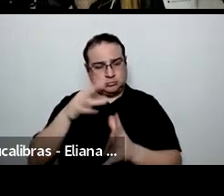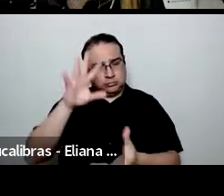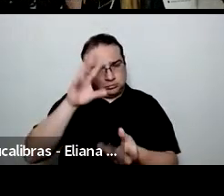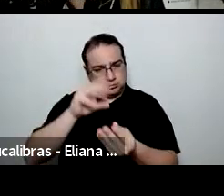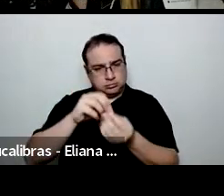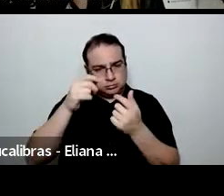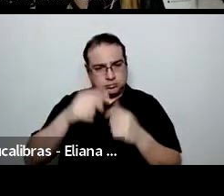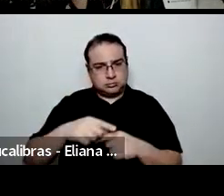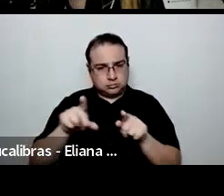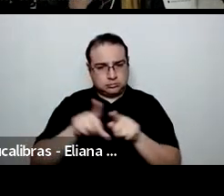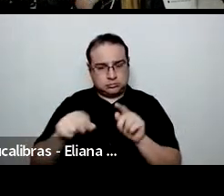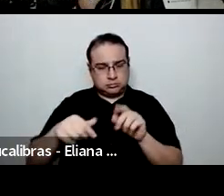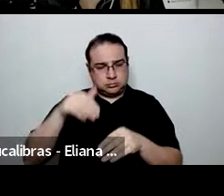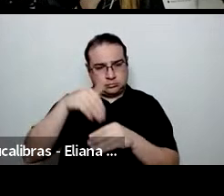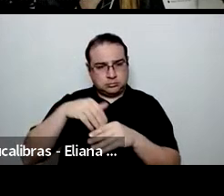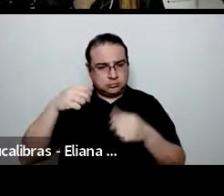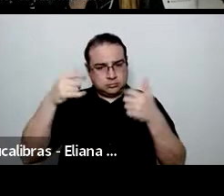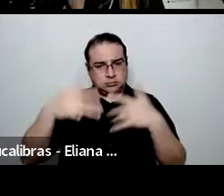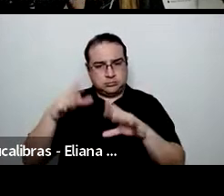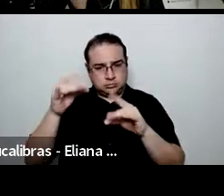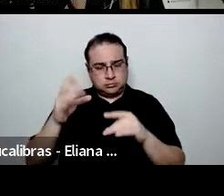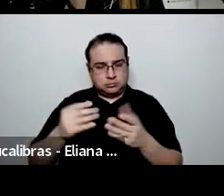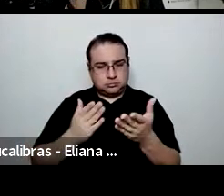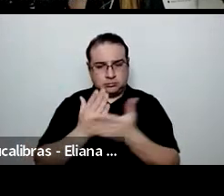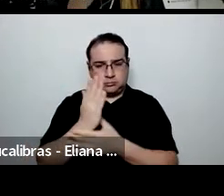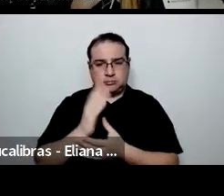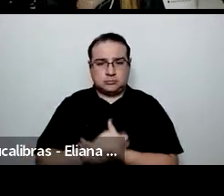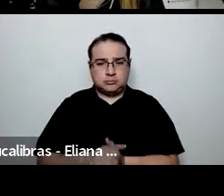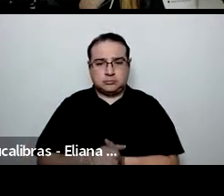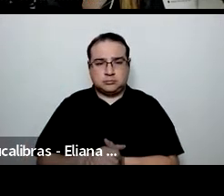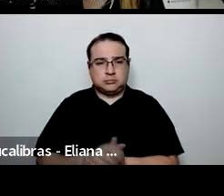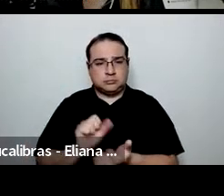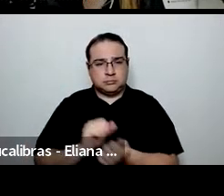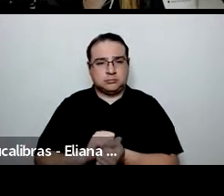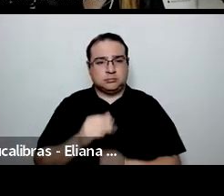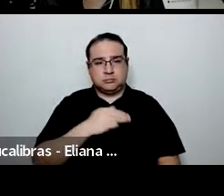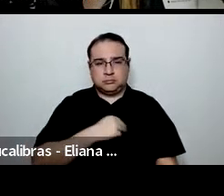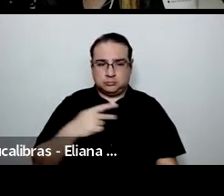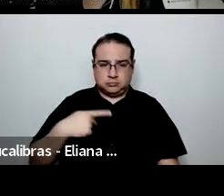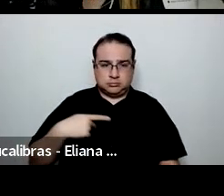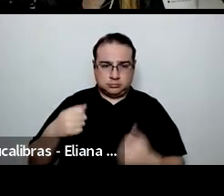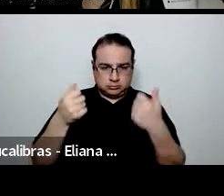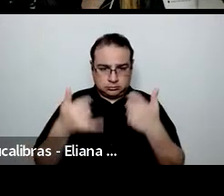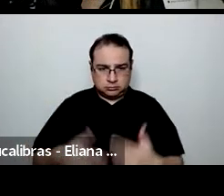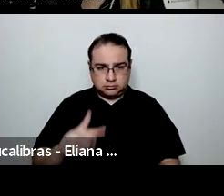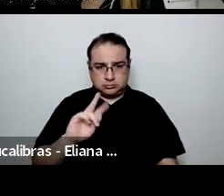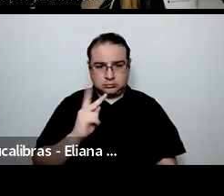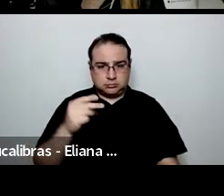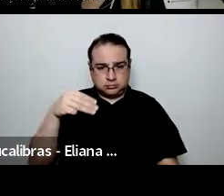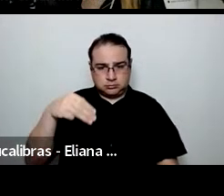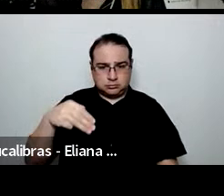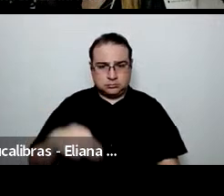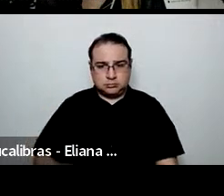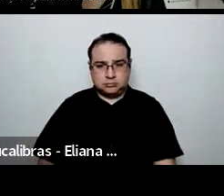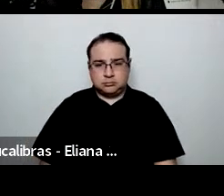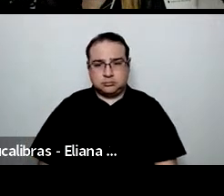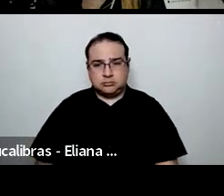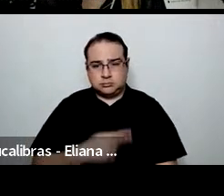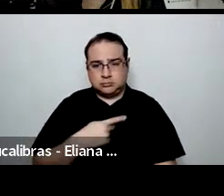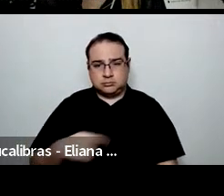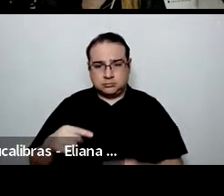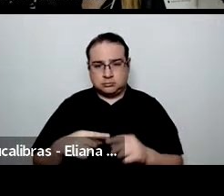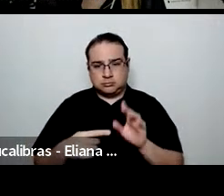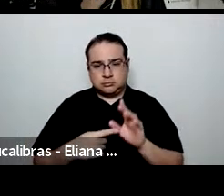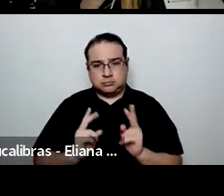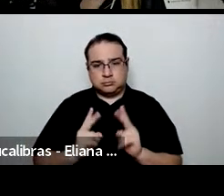tratado os fatos núcleo se deferido com a palavra o Ministério Público eleitoral e a